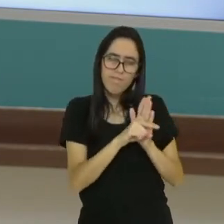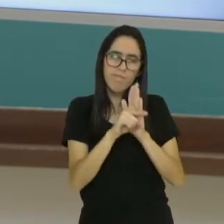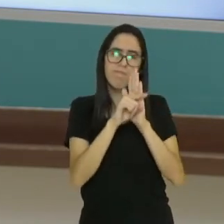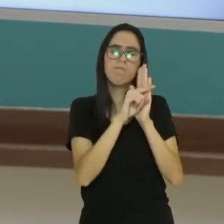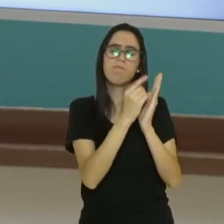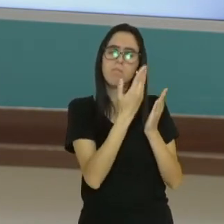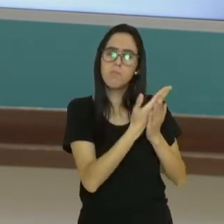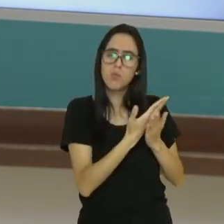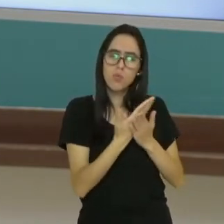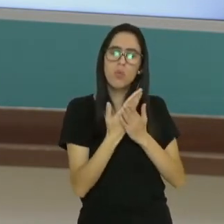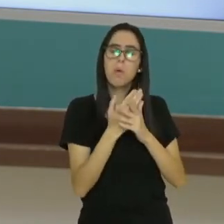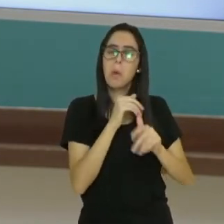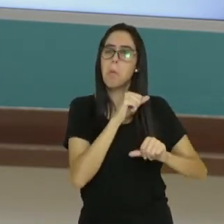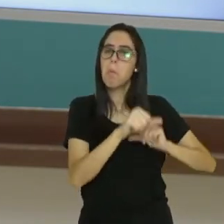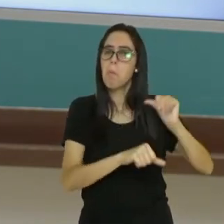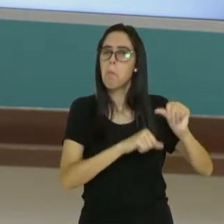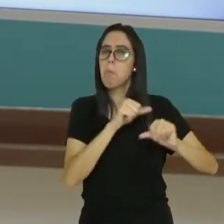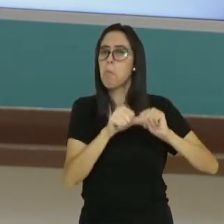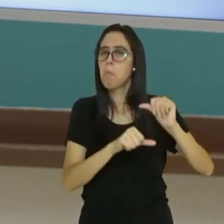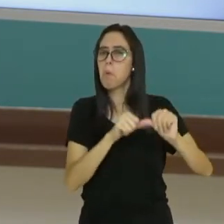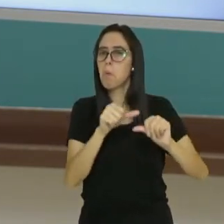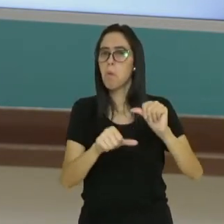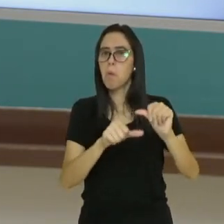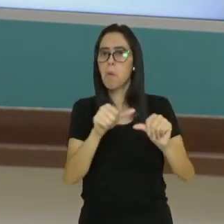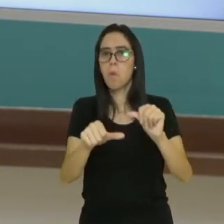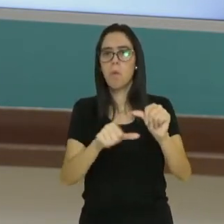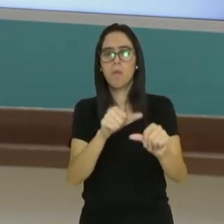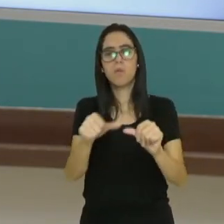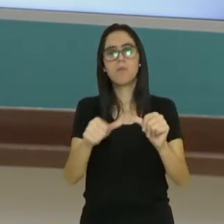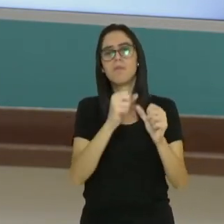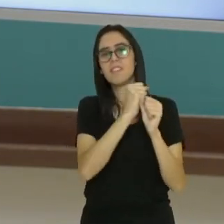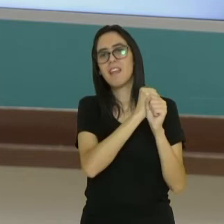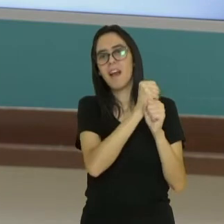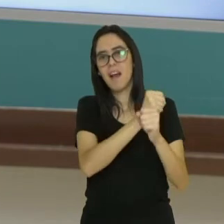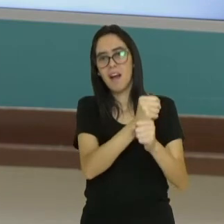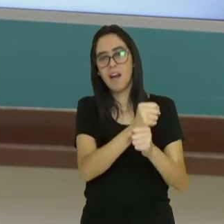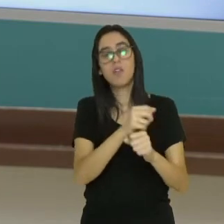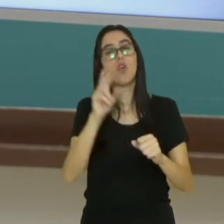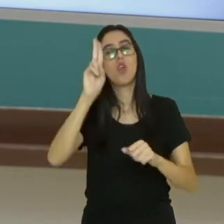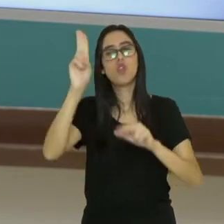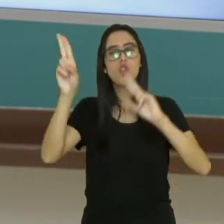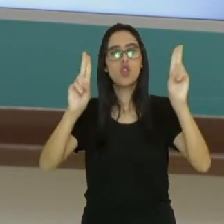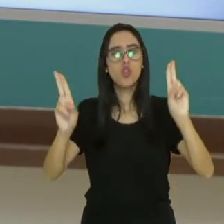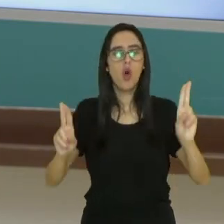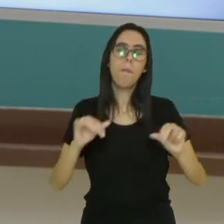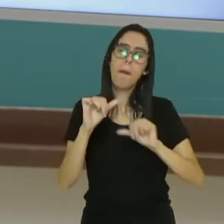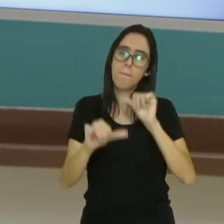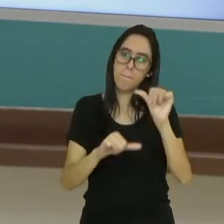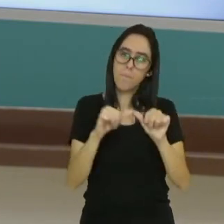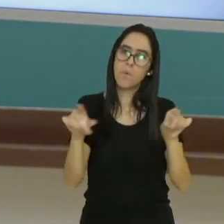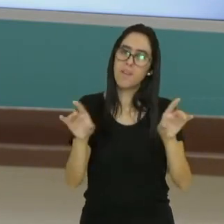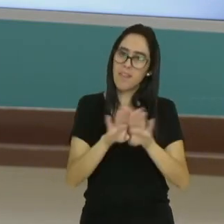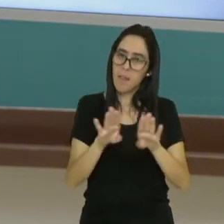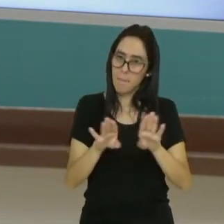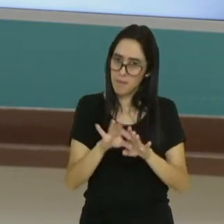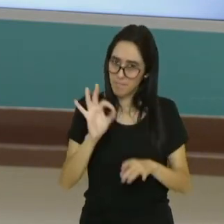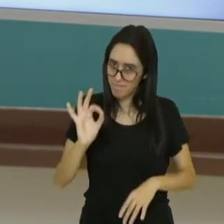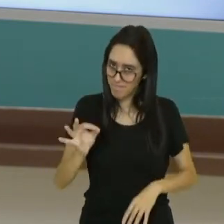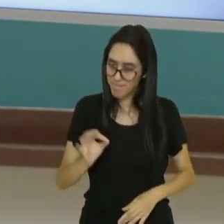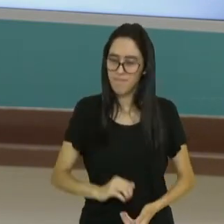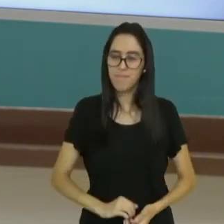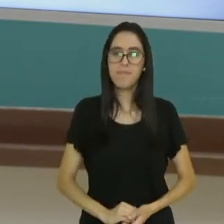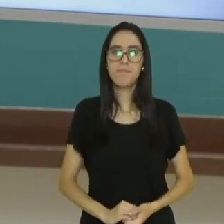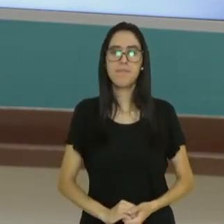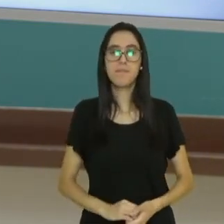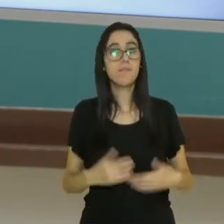essas modificações e também foram mudando ali os nomes para a gente entender bem toda essa divisão, certo?